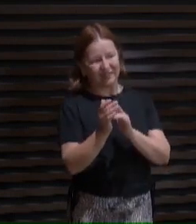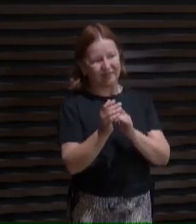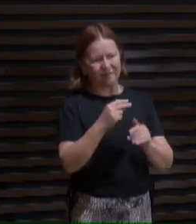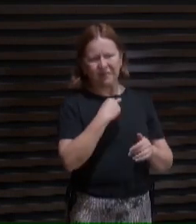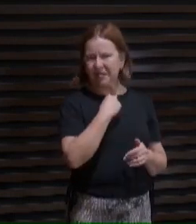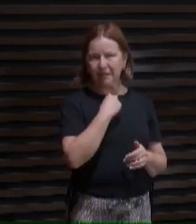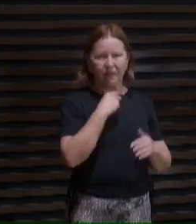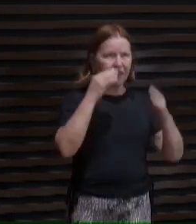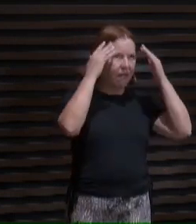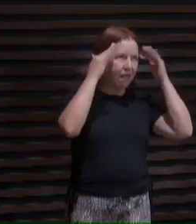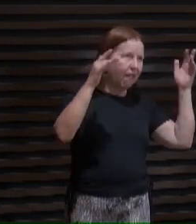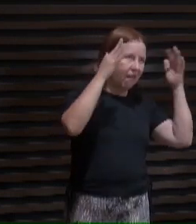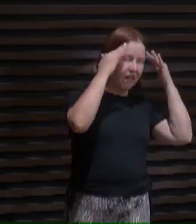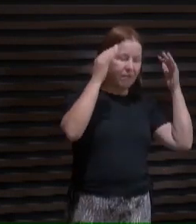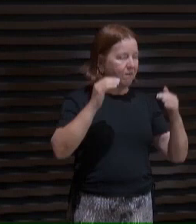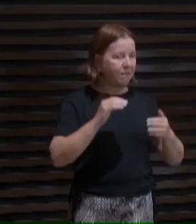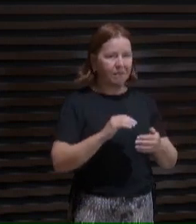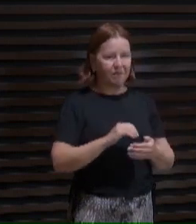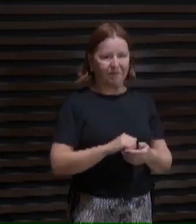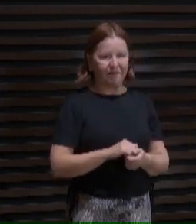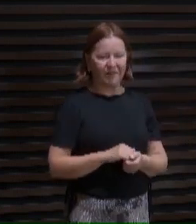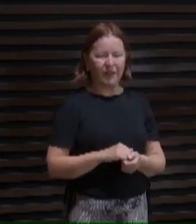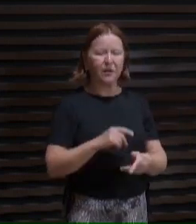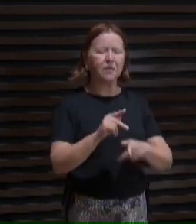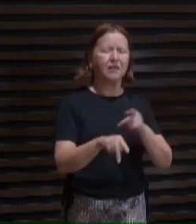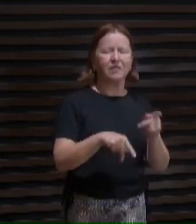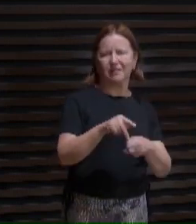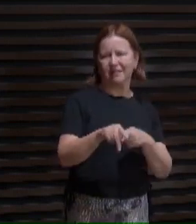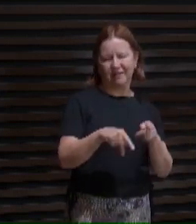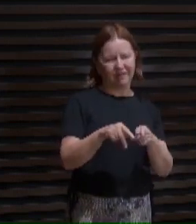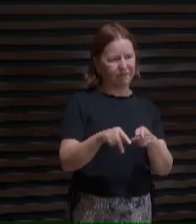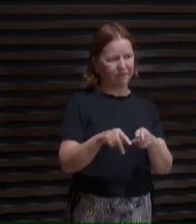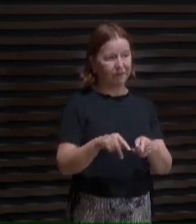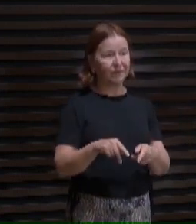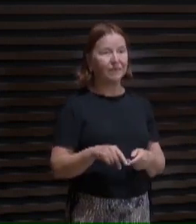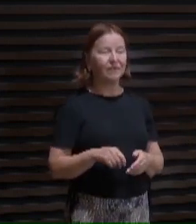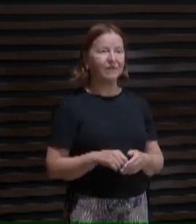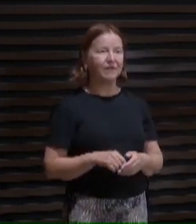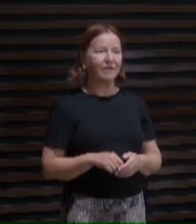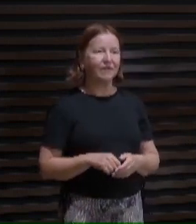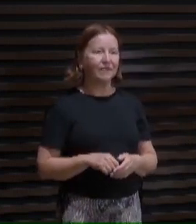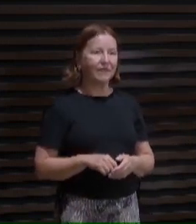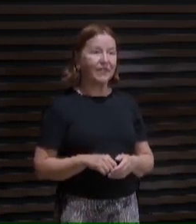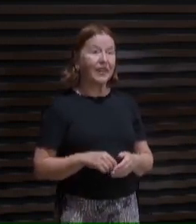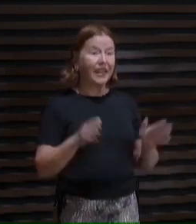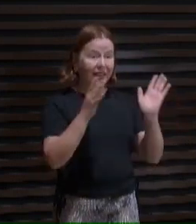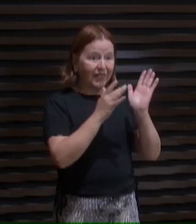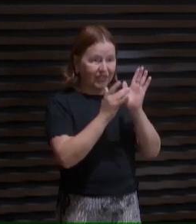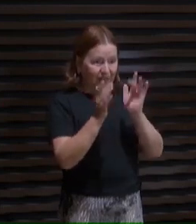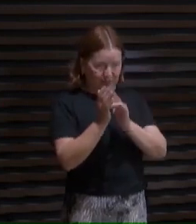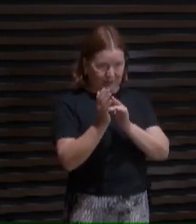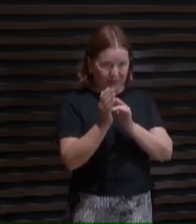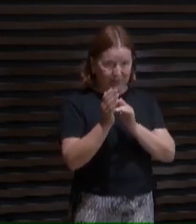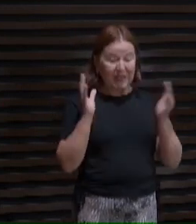nos distrair com os outros, porque Jesus, que é salvador de um, é salvador